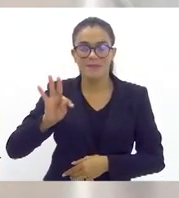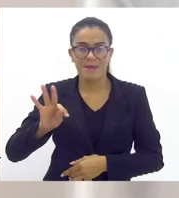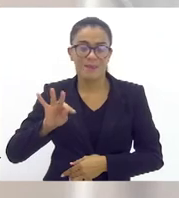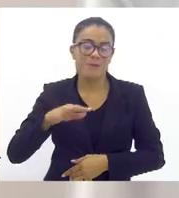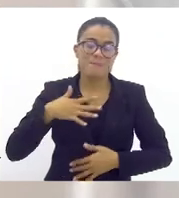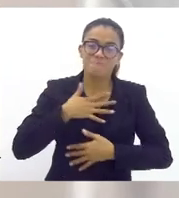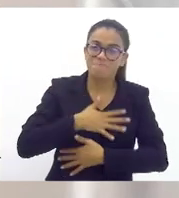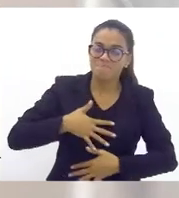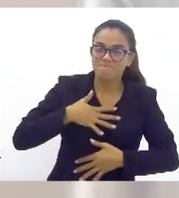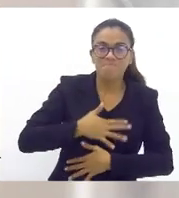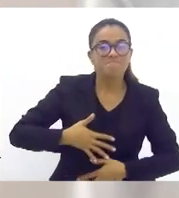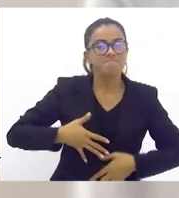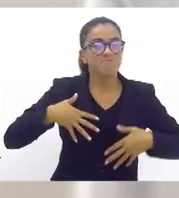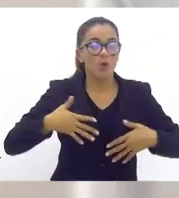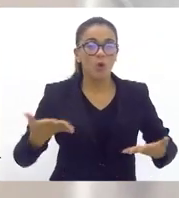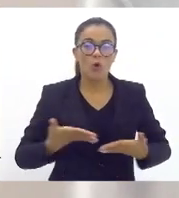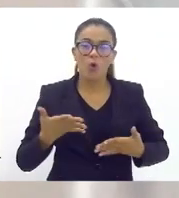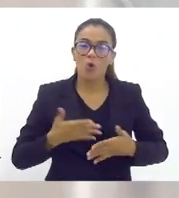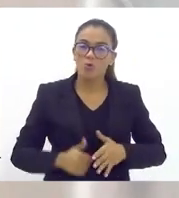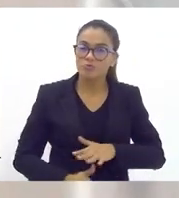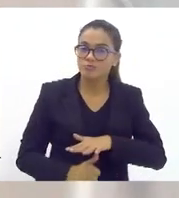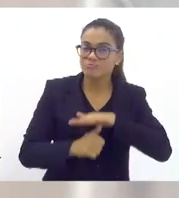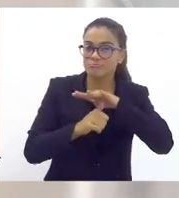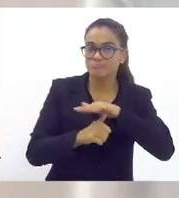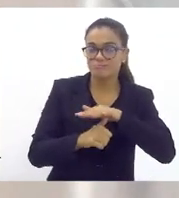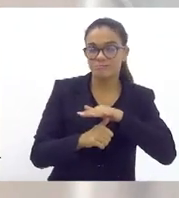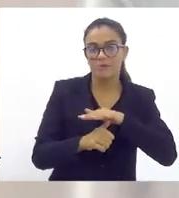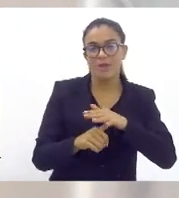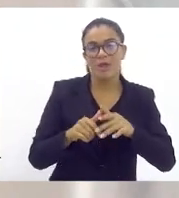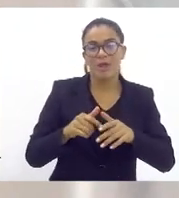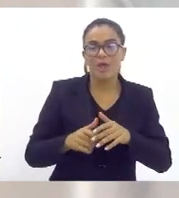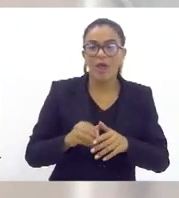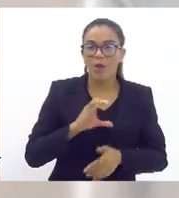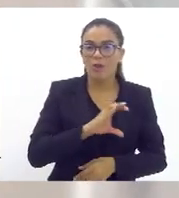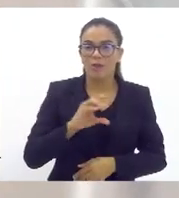honra e que hoje dirige a UNA LGBTQIA+.